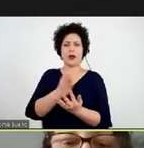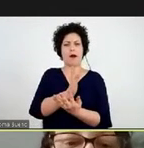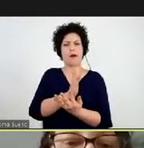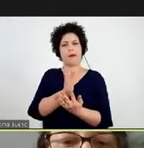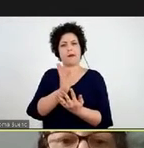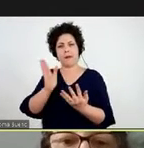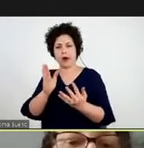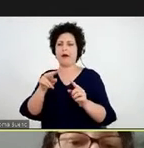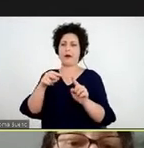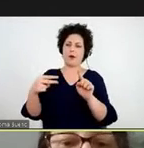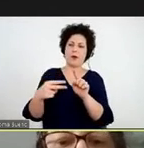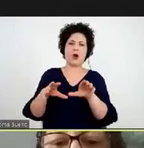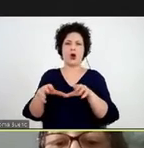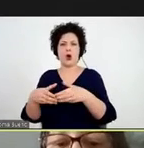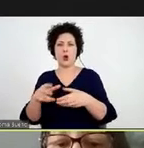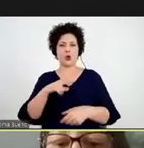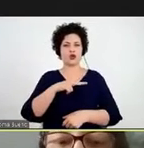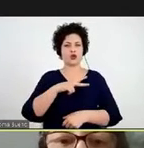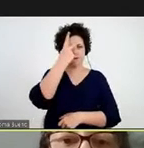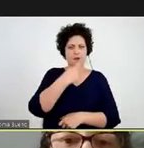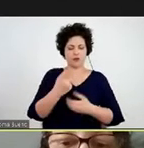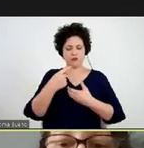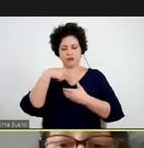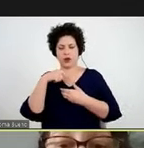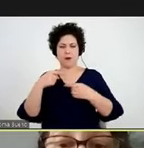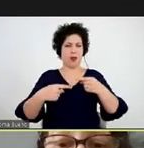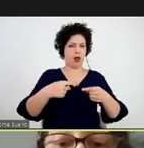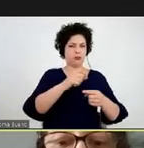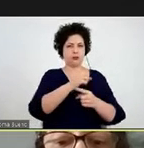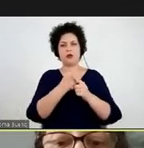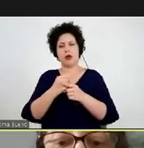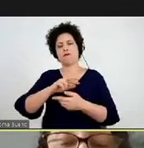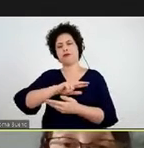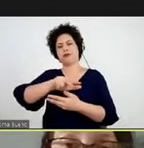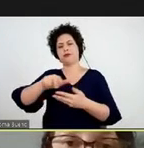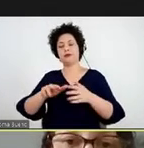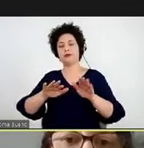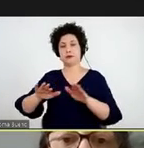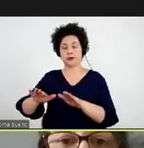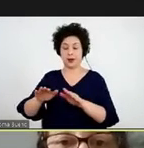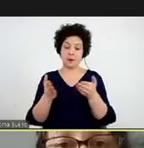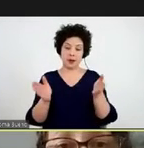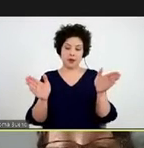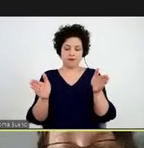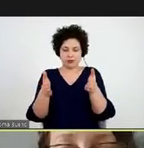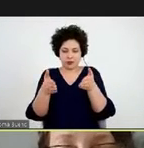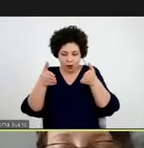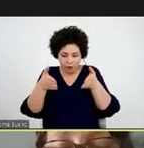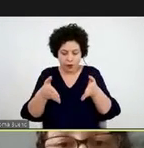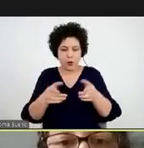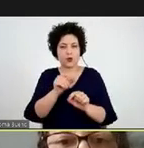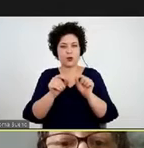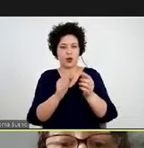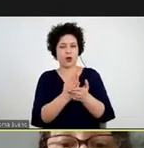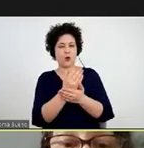sendo coletivos, individuais, subjetivos, políticos, sociais, um tanto deles. Eu vou me ater a alguns